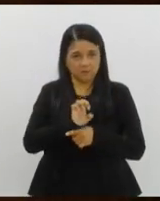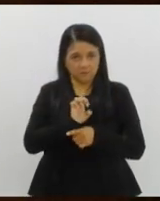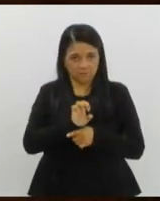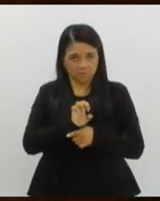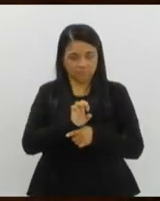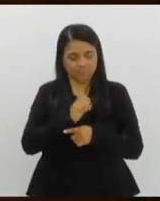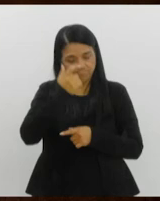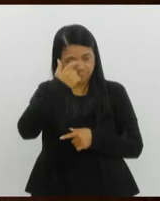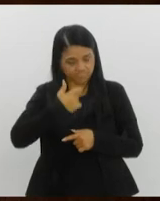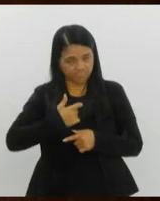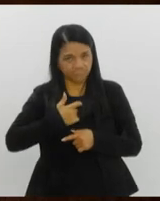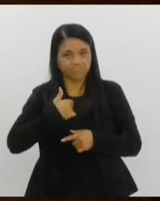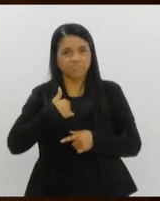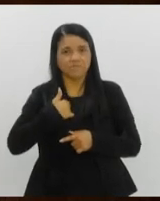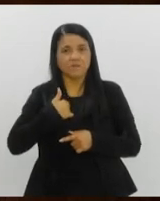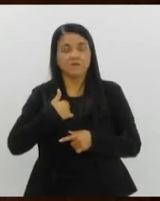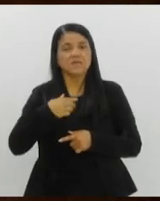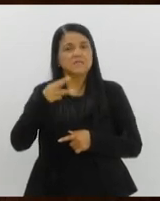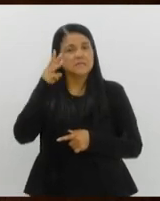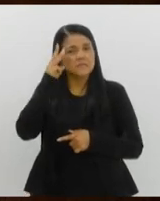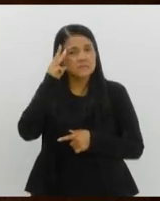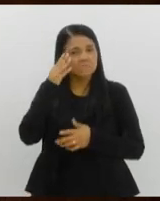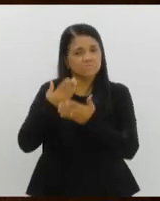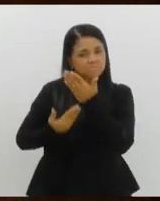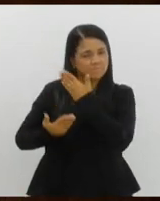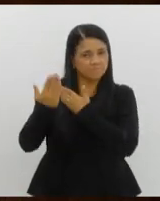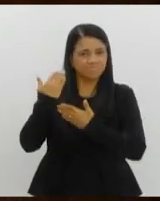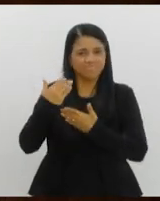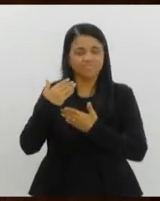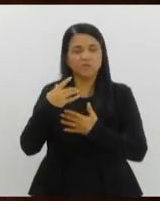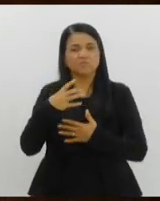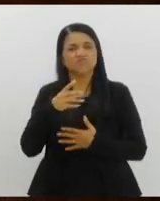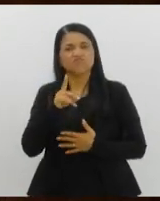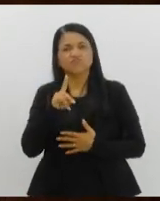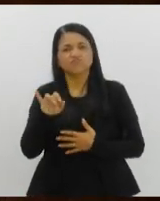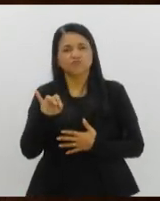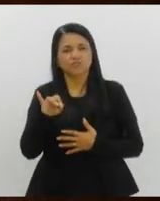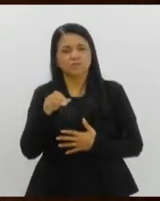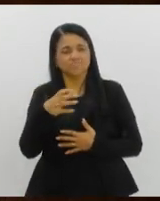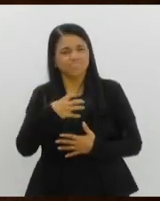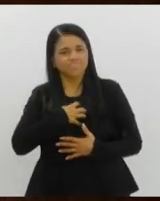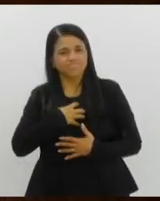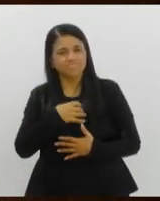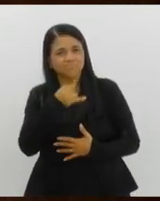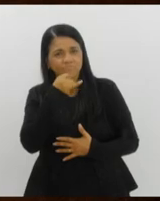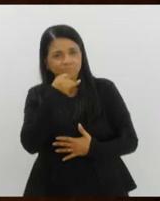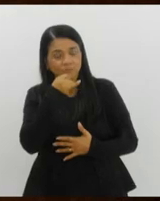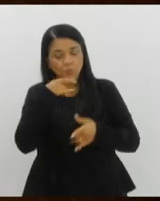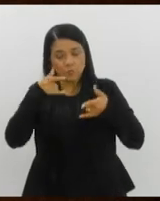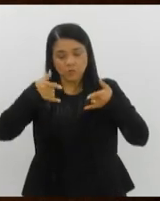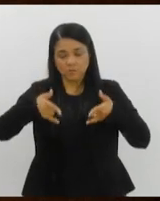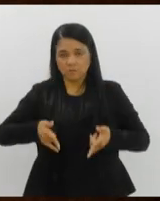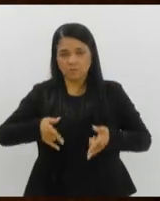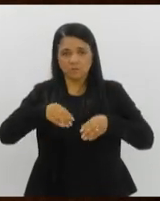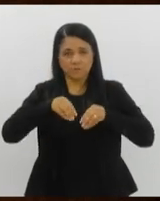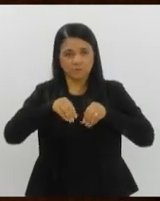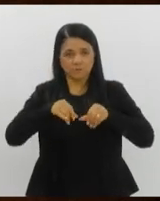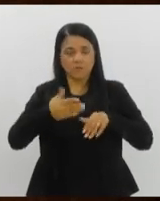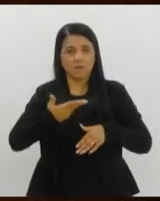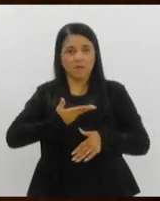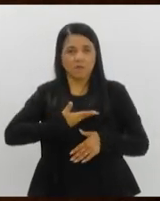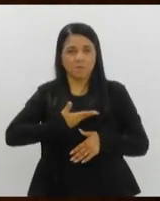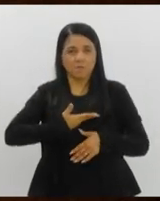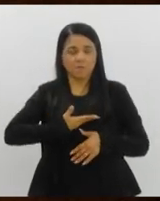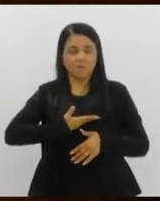e foi um dos dias, foi com certeza o dia mais triste que eu tive, que foi o enterro do nosso amigo, nosso